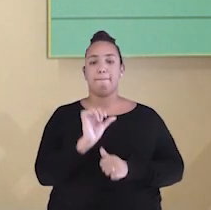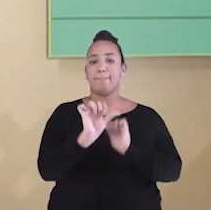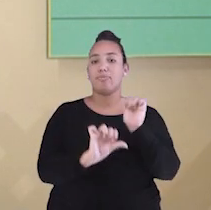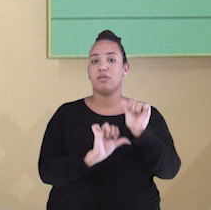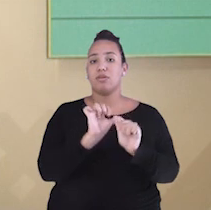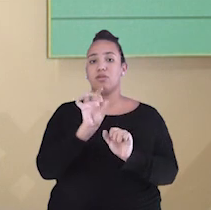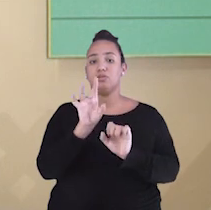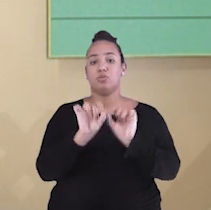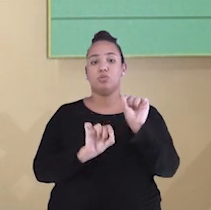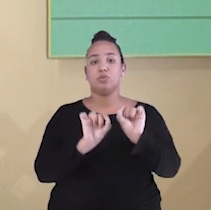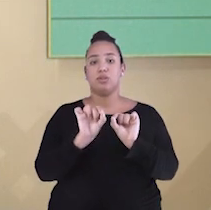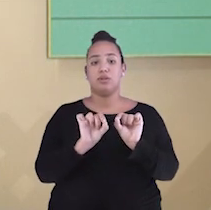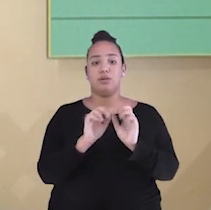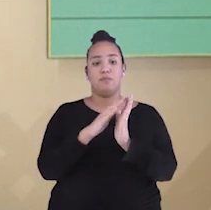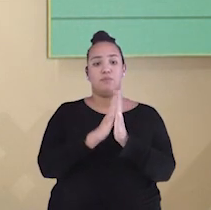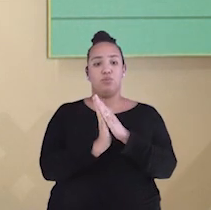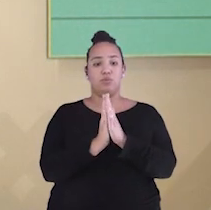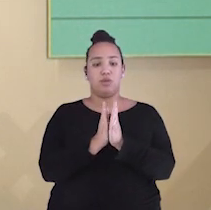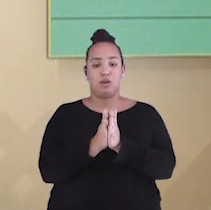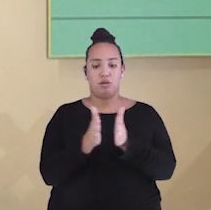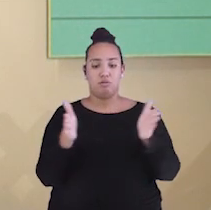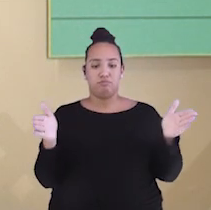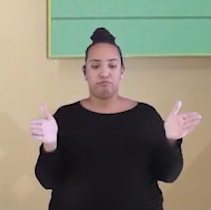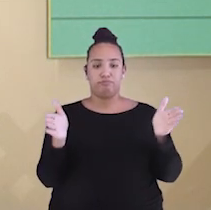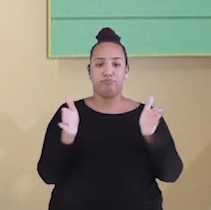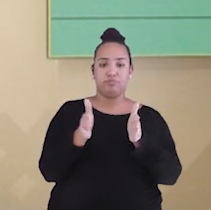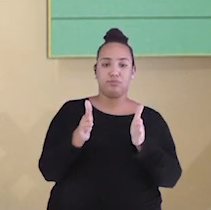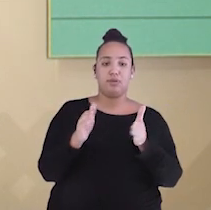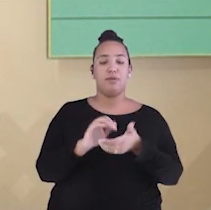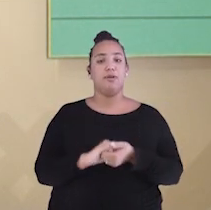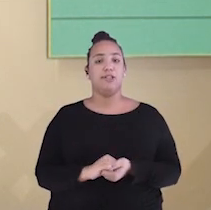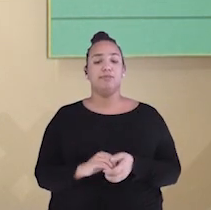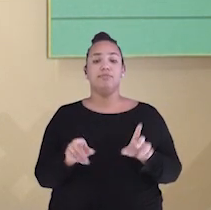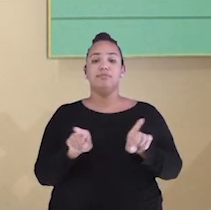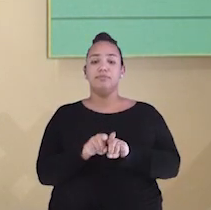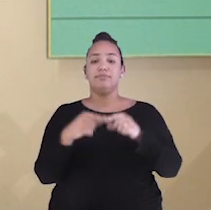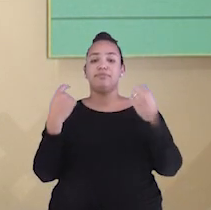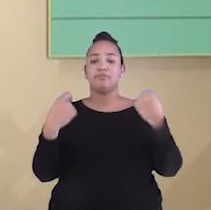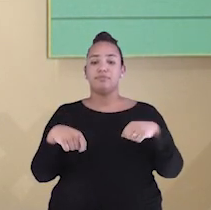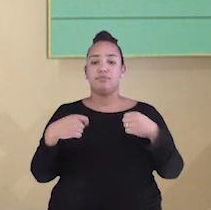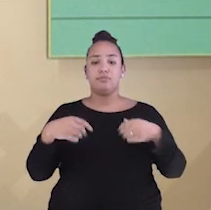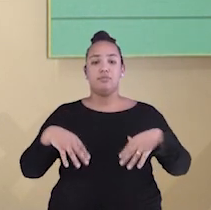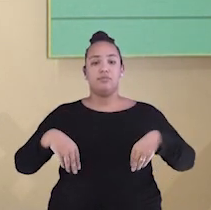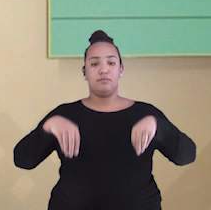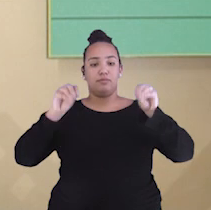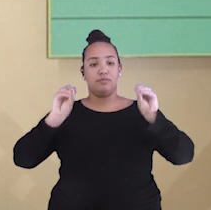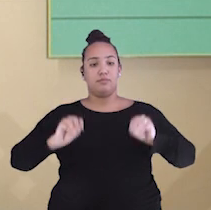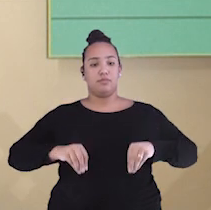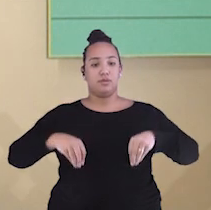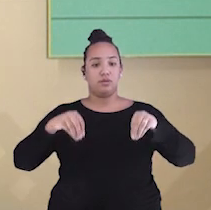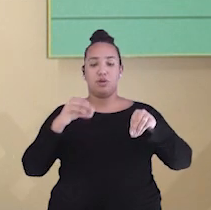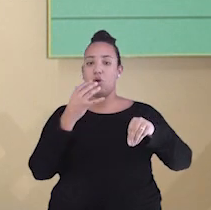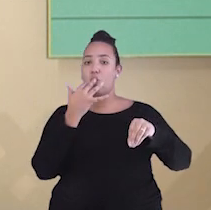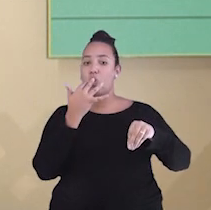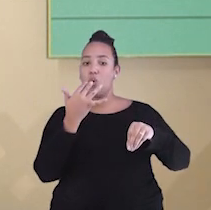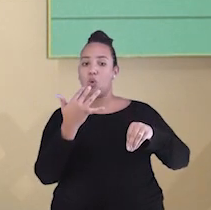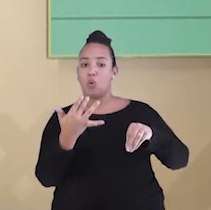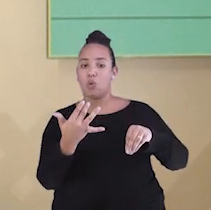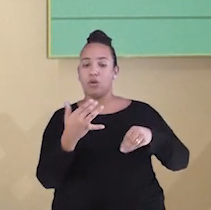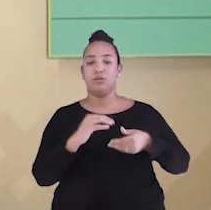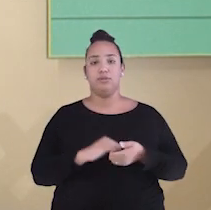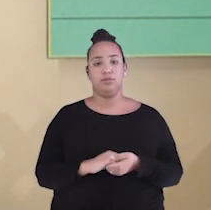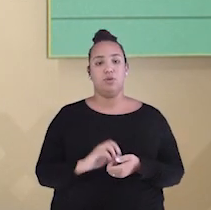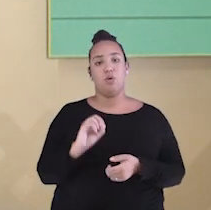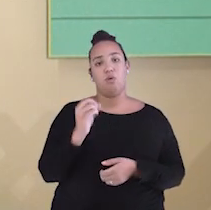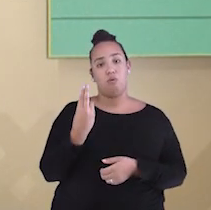vai modificar o tamanho da sua baiomi. Vai precisar também de outra tira de tecido, agora de um tecido ou